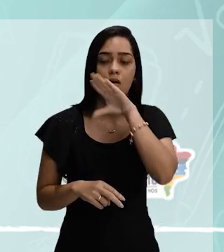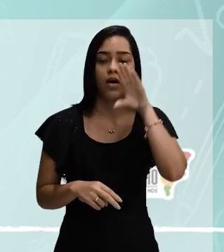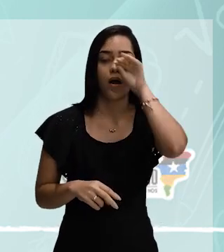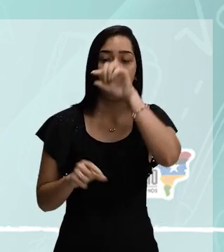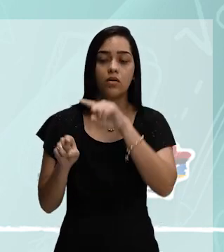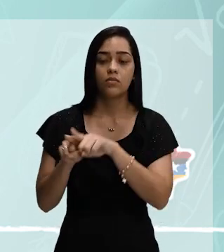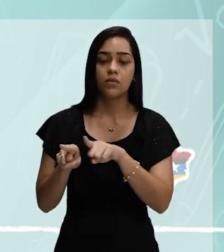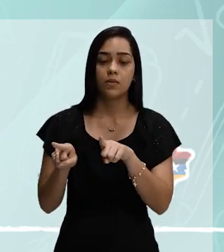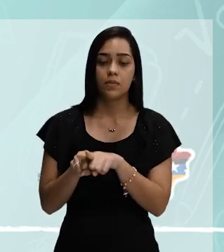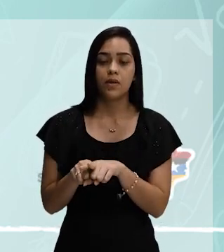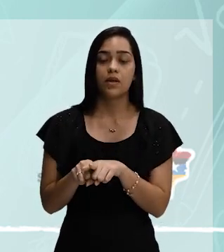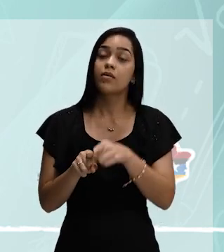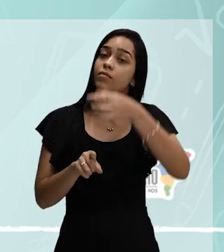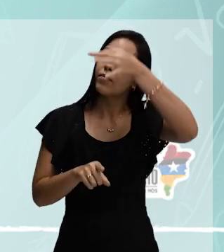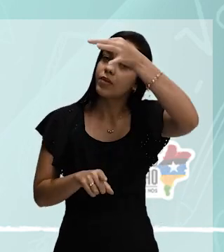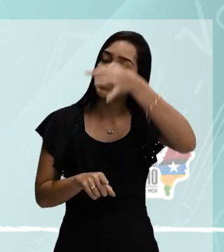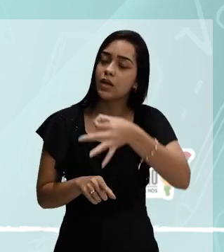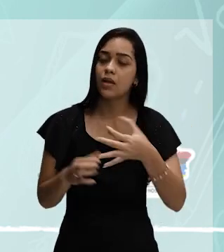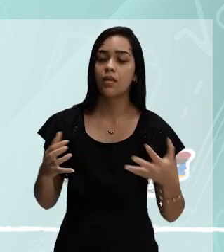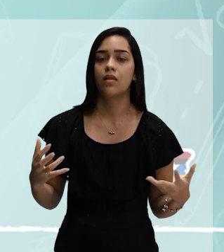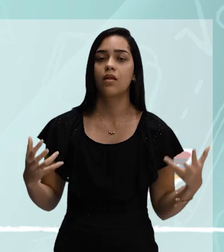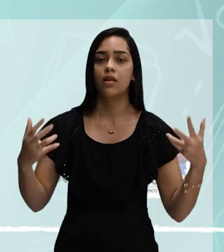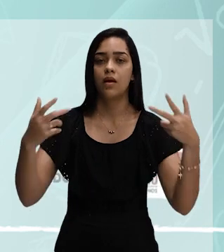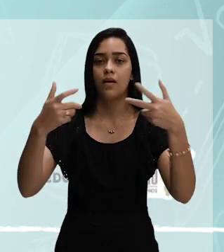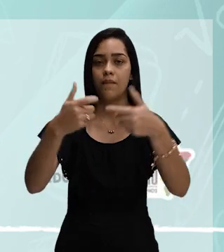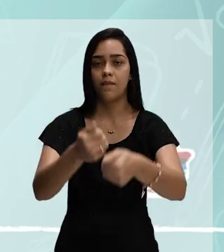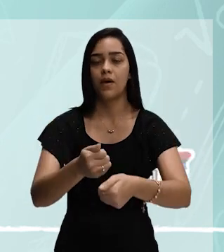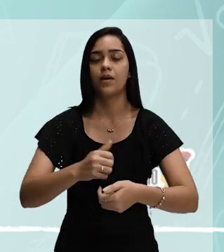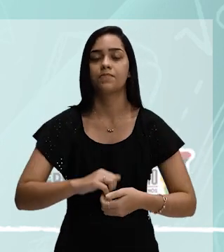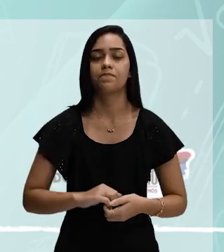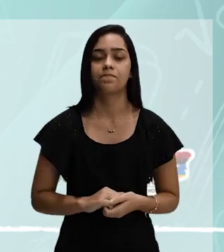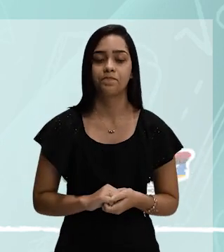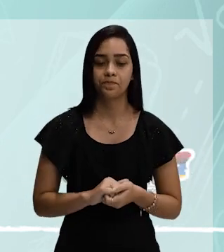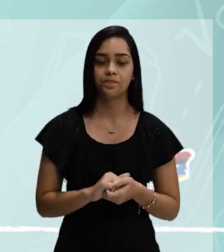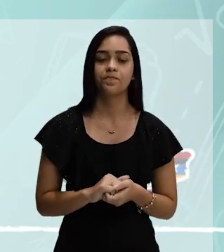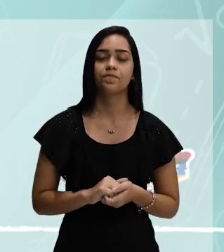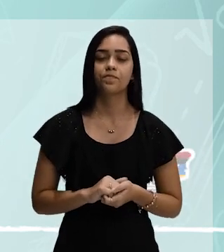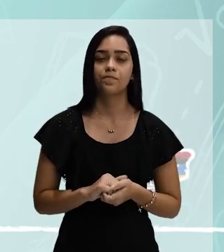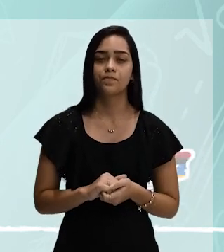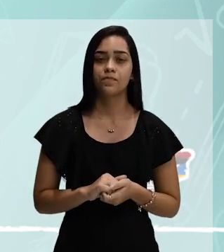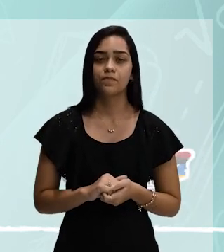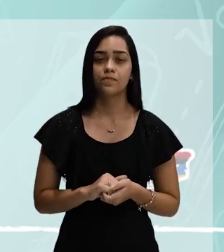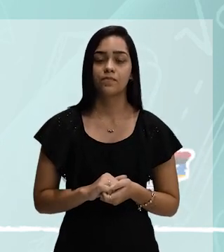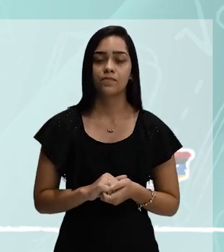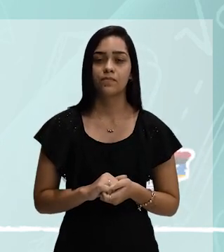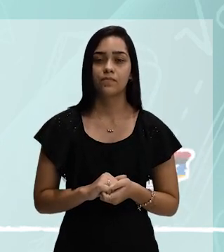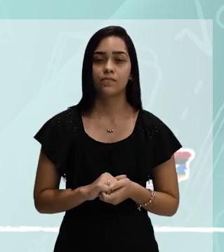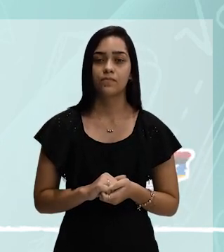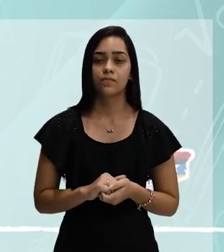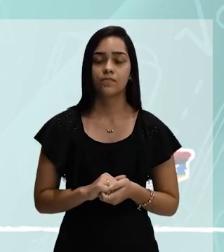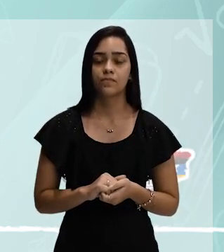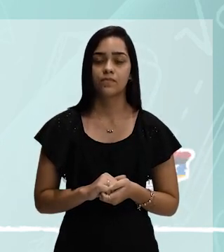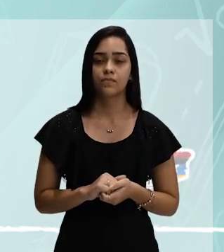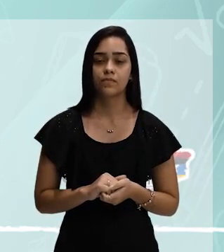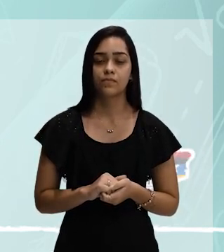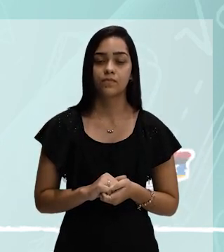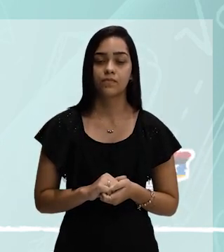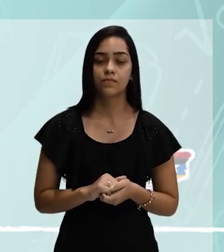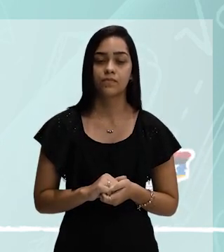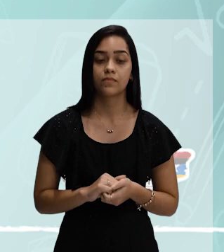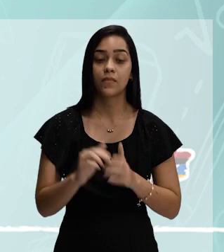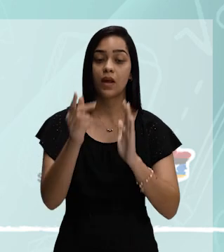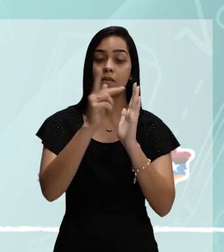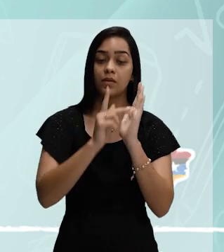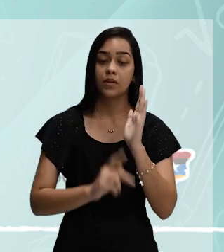que sua memorização fosse facilitada, assim como sua preservação, visto que a transmissão oral nem sempre o fazia de maneira